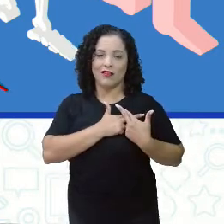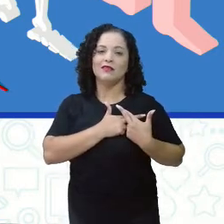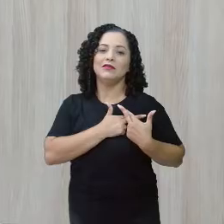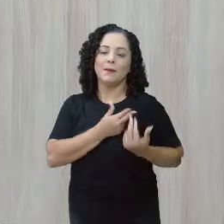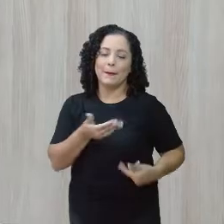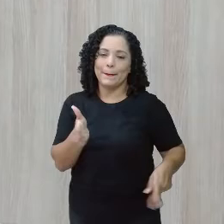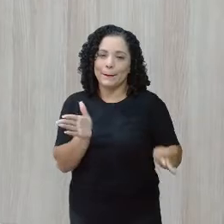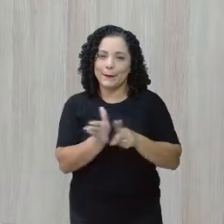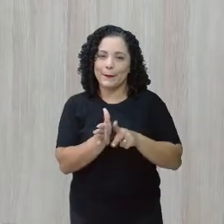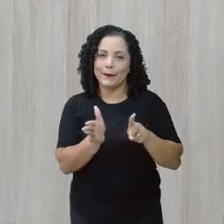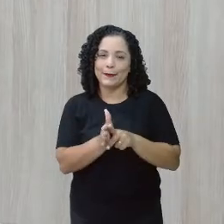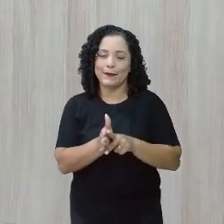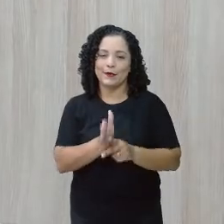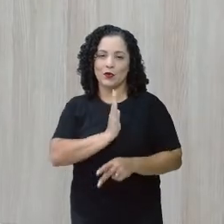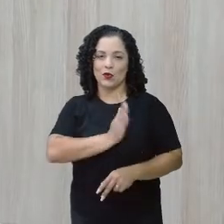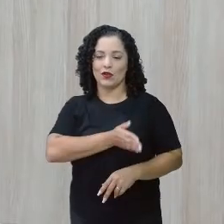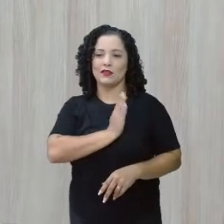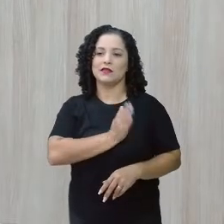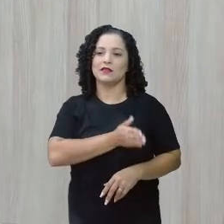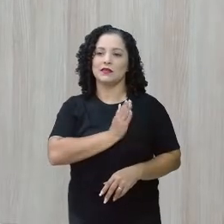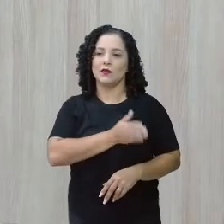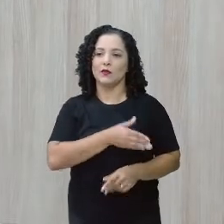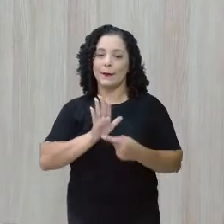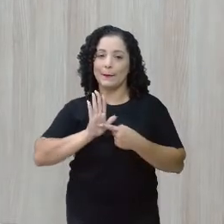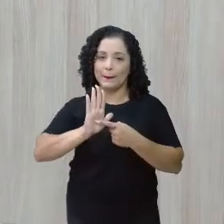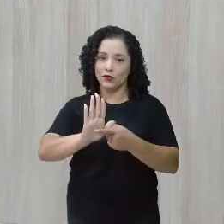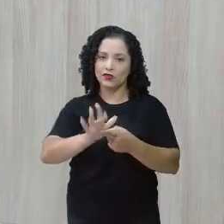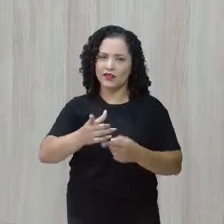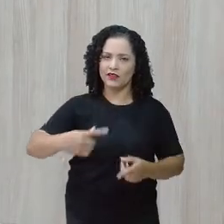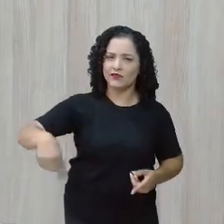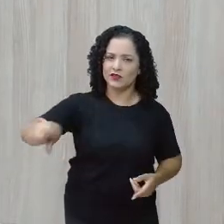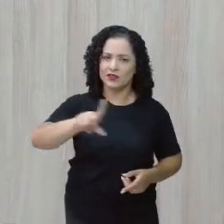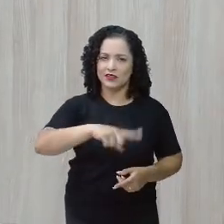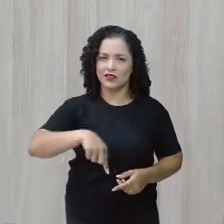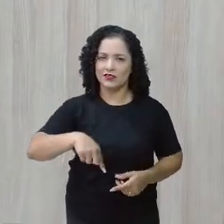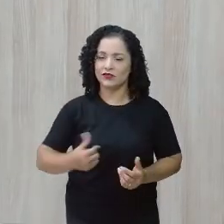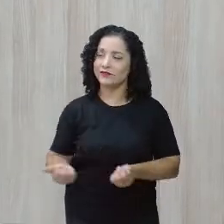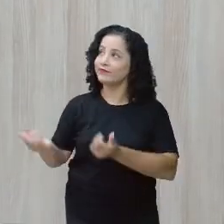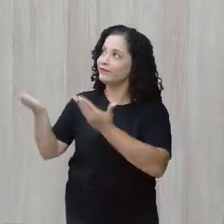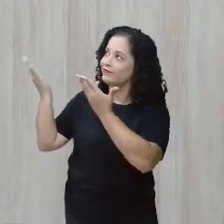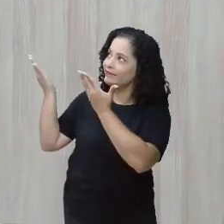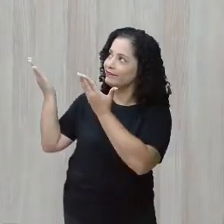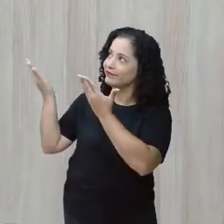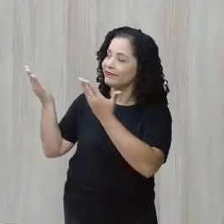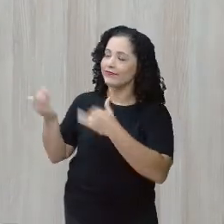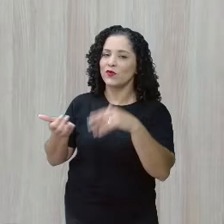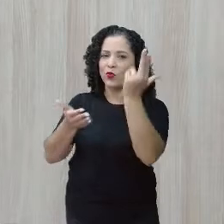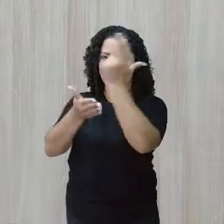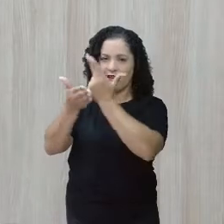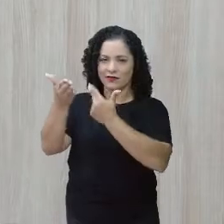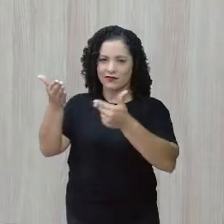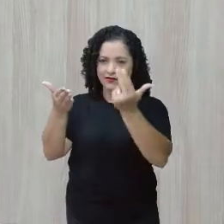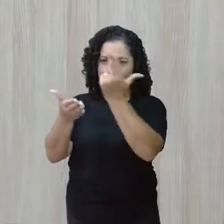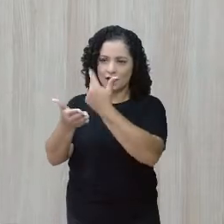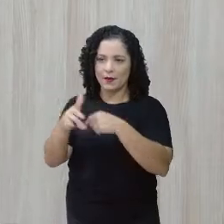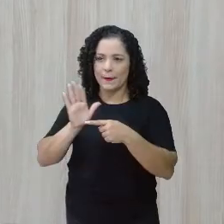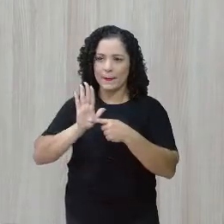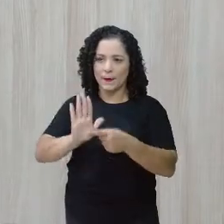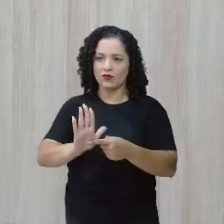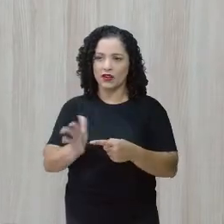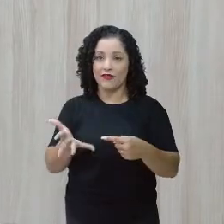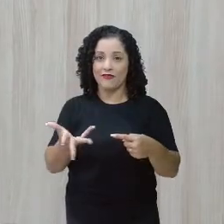nosso coração. E eu trouxe para vocês um esqueminha aqui na imagem que mostra vários